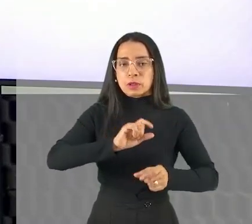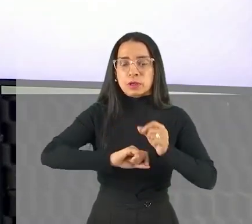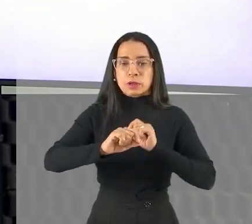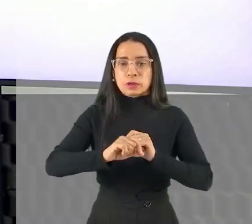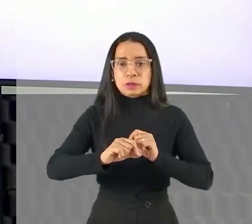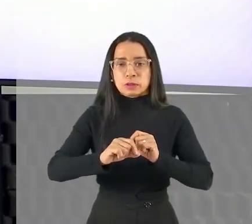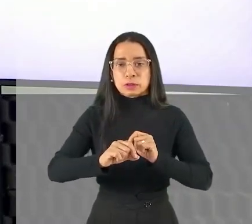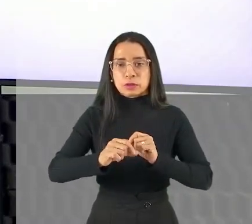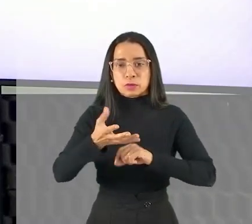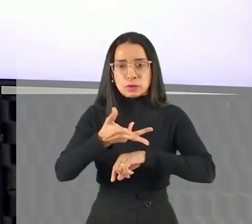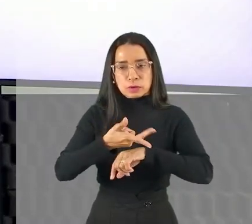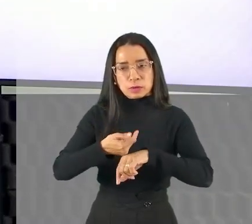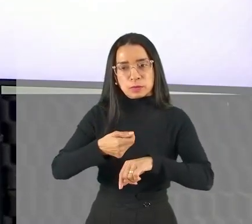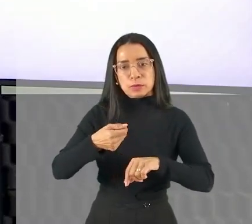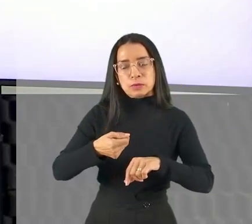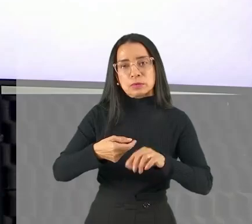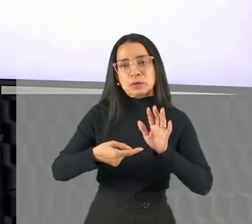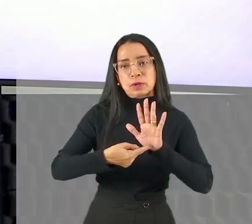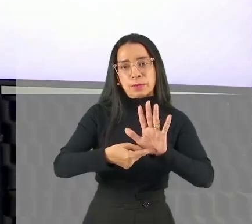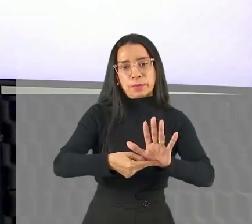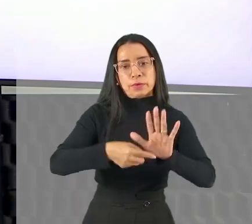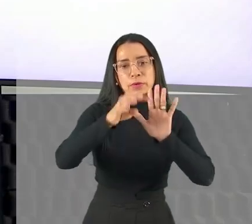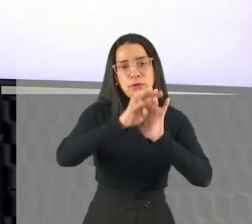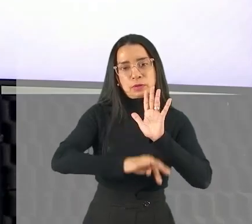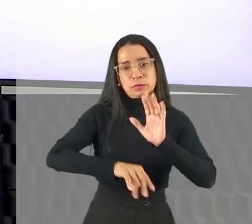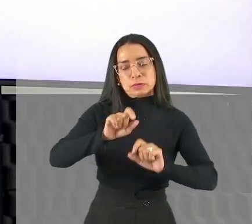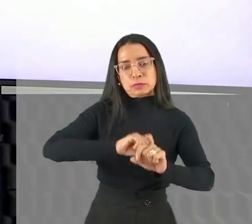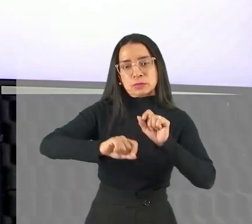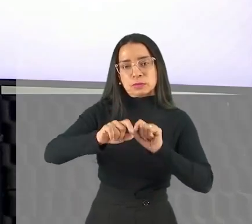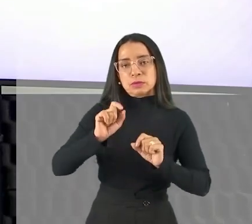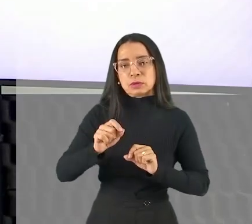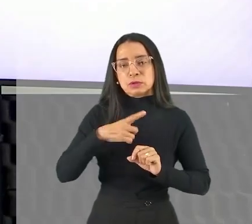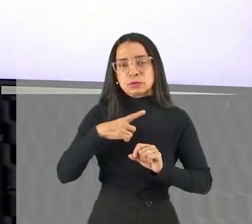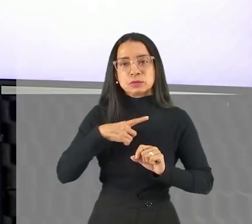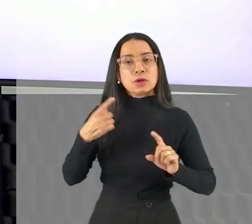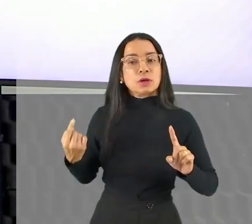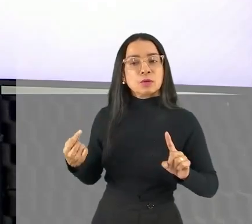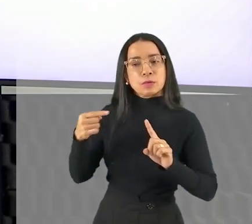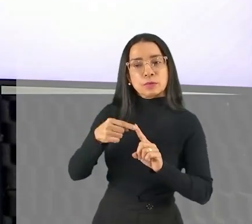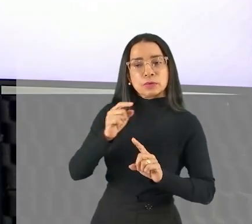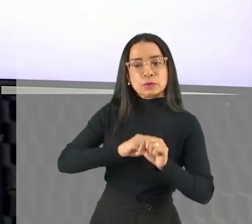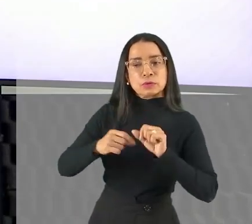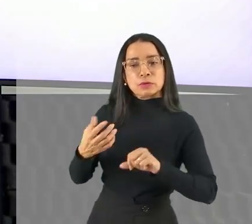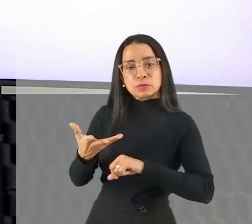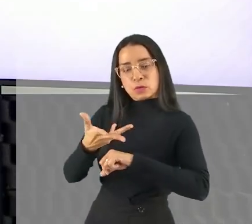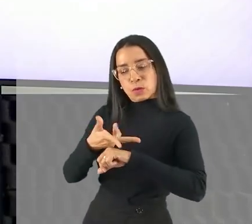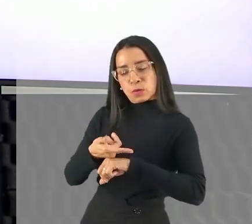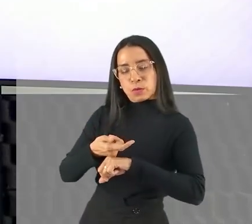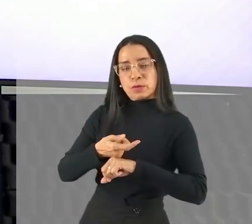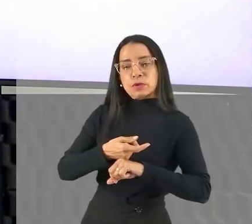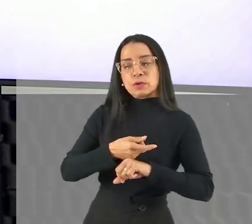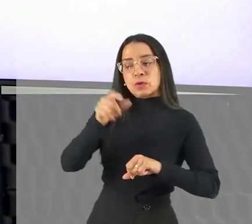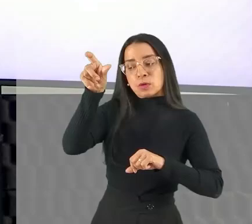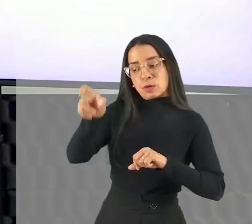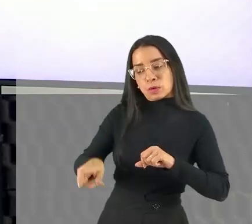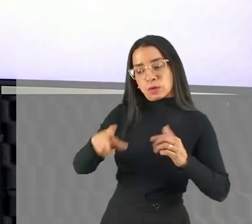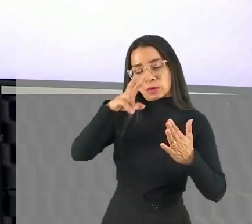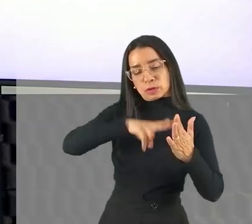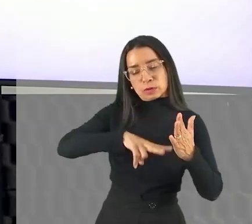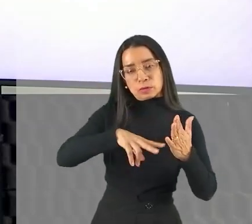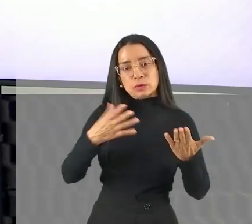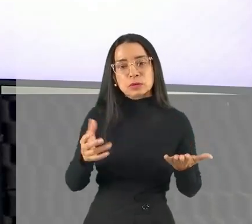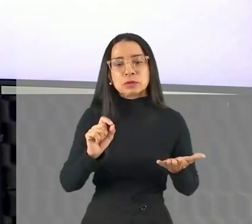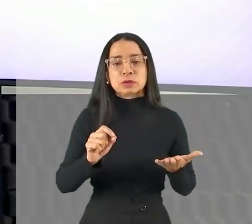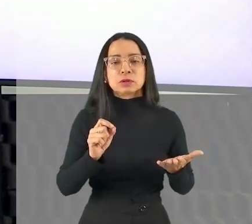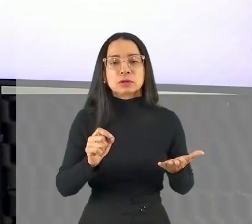né, discorridos no texto, pelo autor, tem o objetivo de convencer os leitores a... O que será que o autor